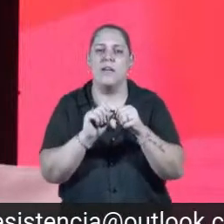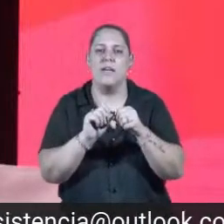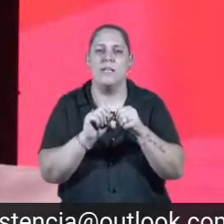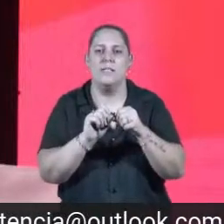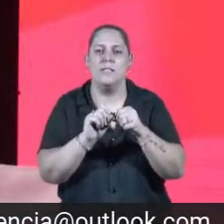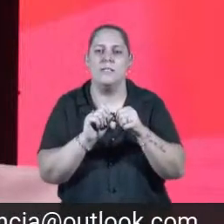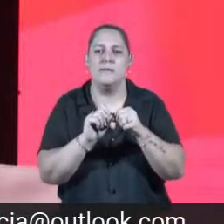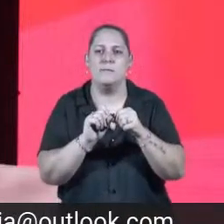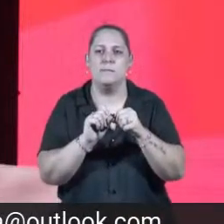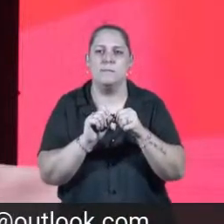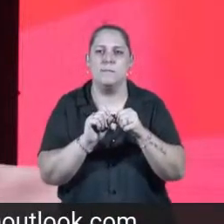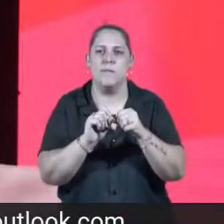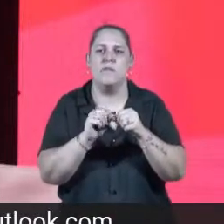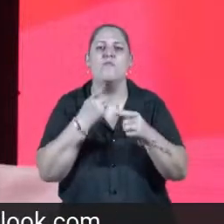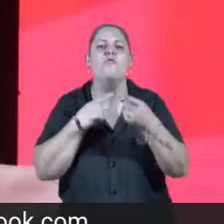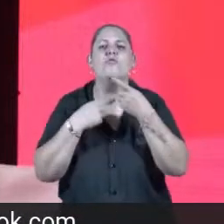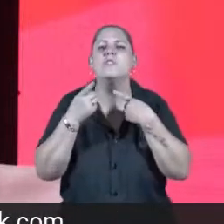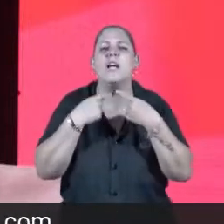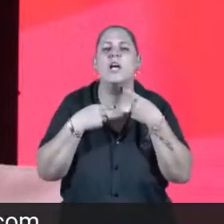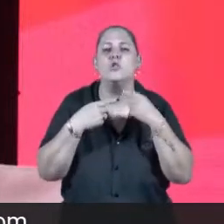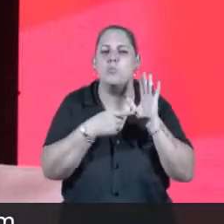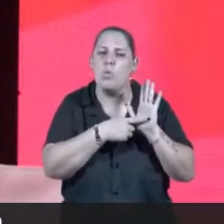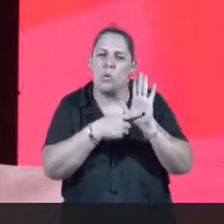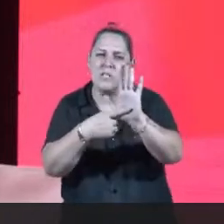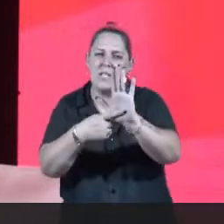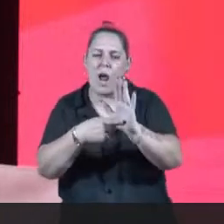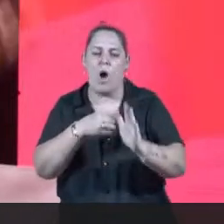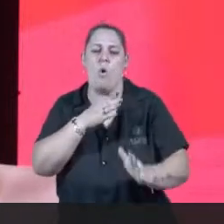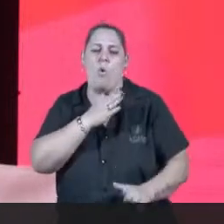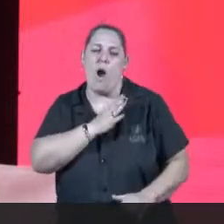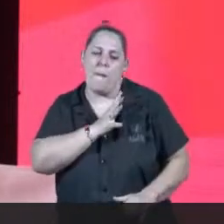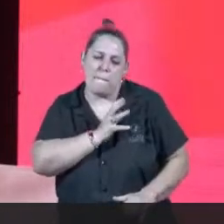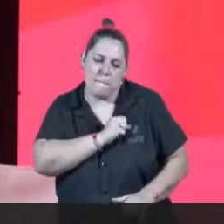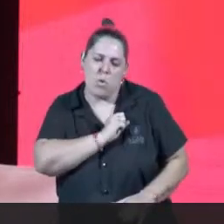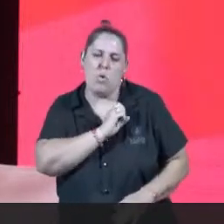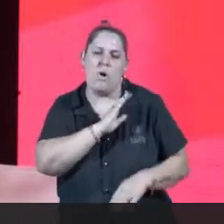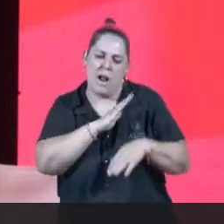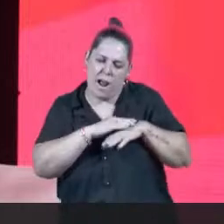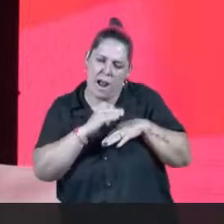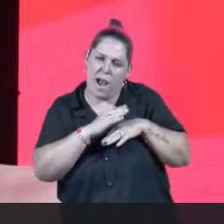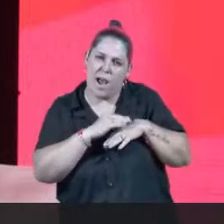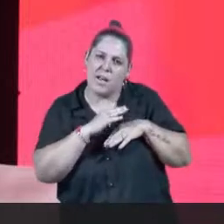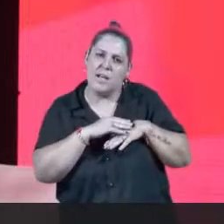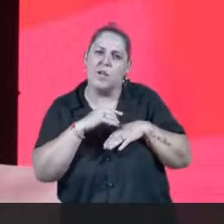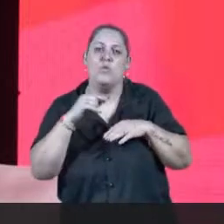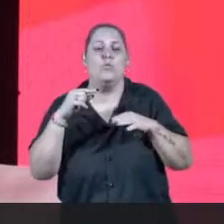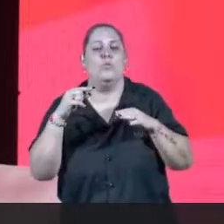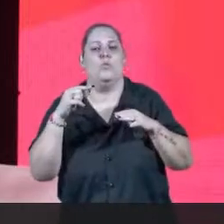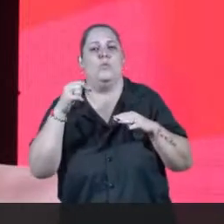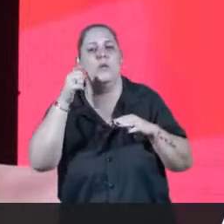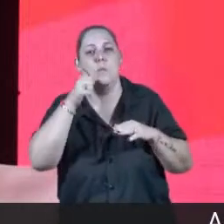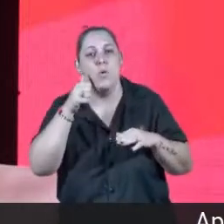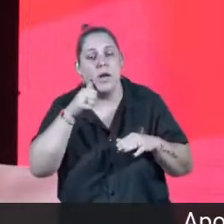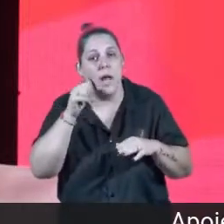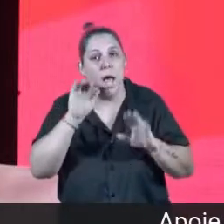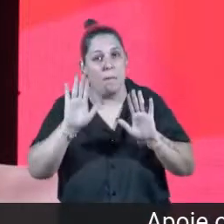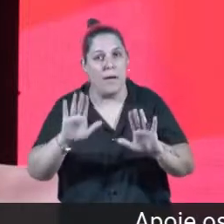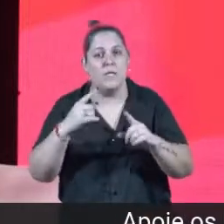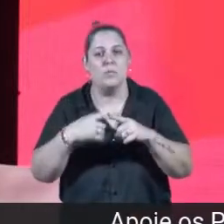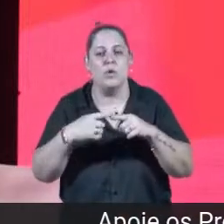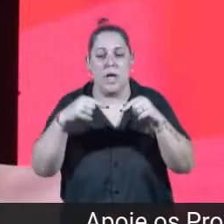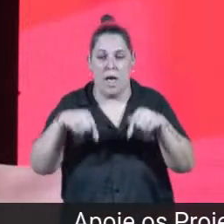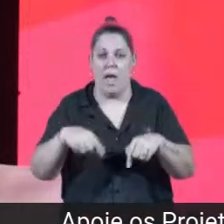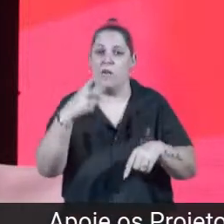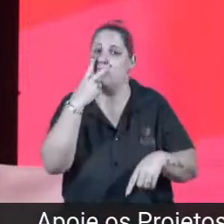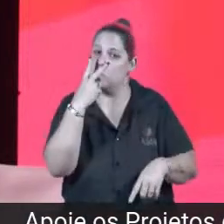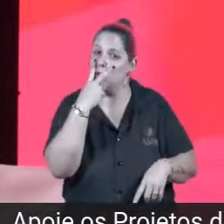questão de demonstrar o carinho dela, não somente para com a sua pessoa, mas o fato de ser uma capixaba